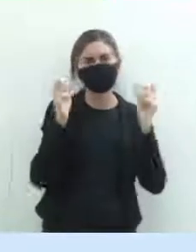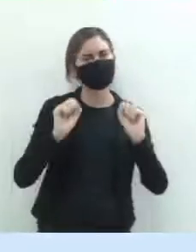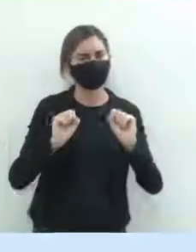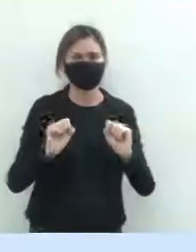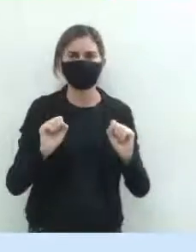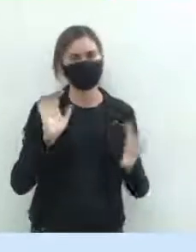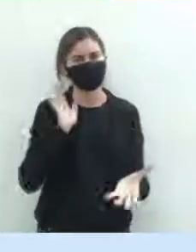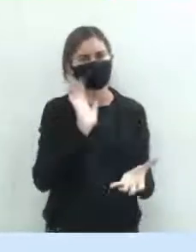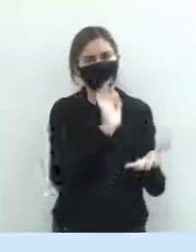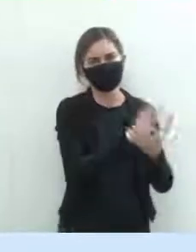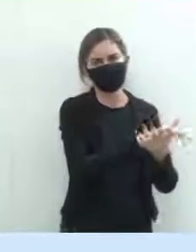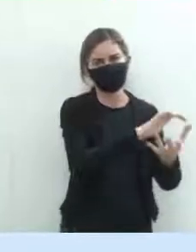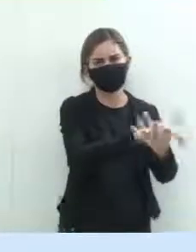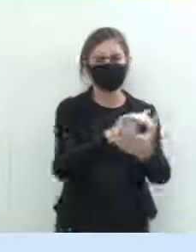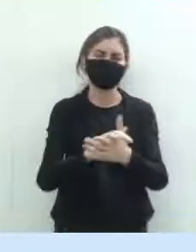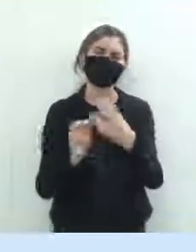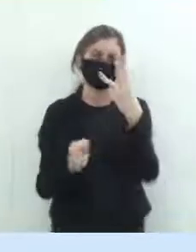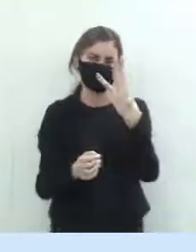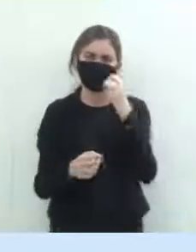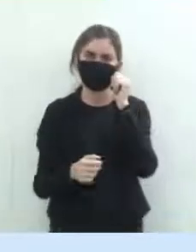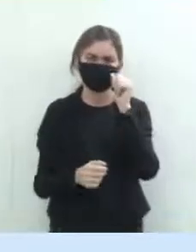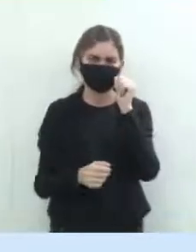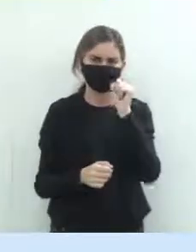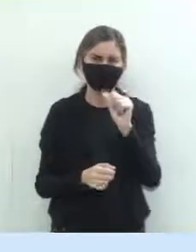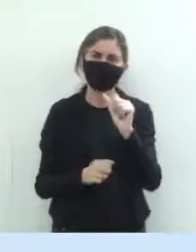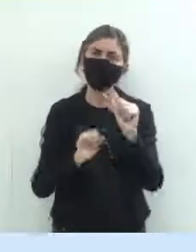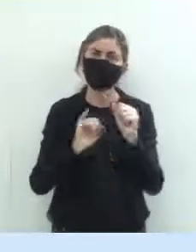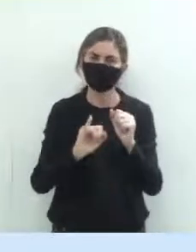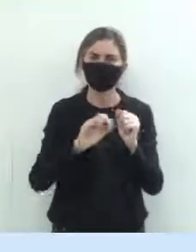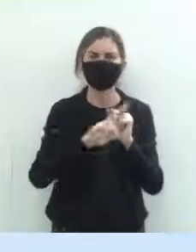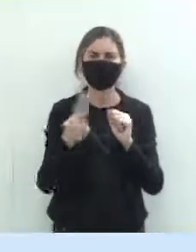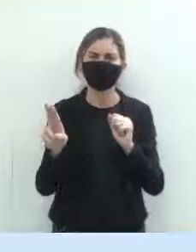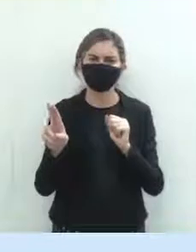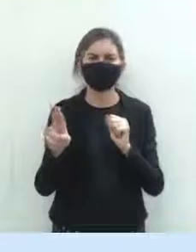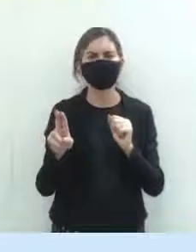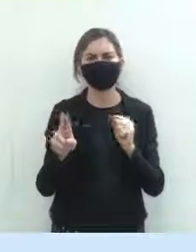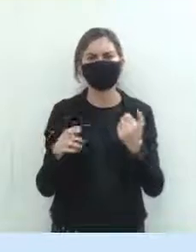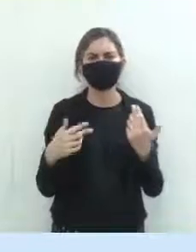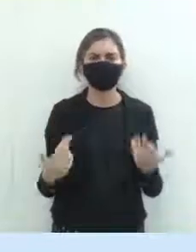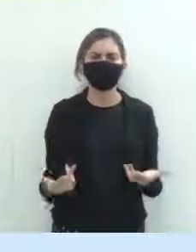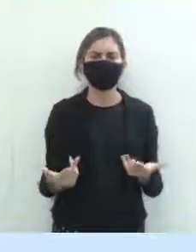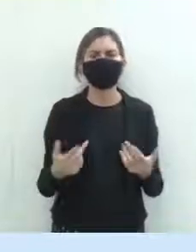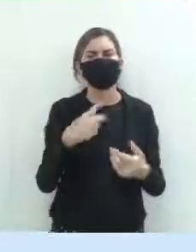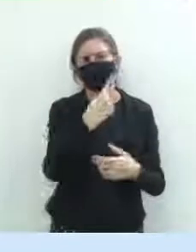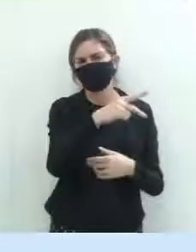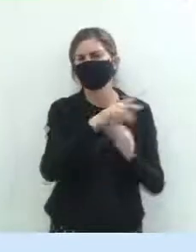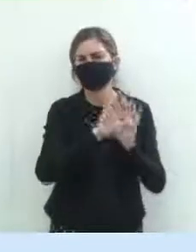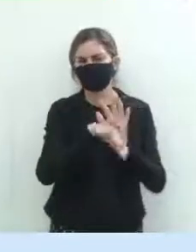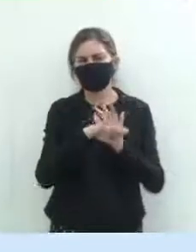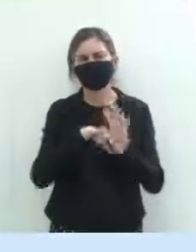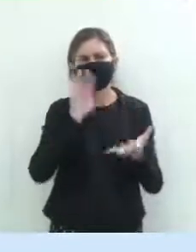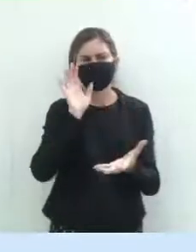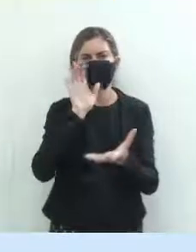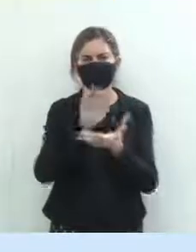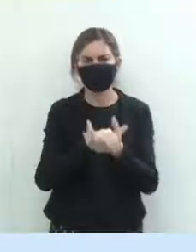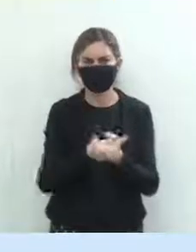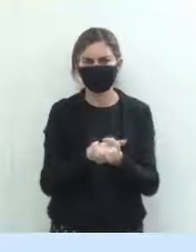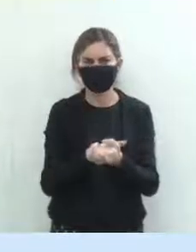se casar com 3 mulheres. Isso se chama o quê? Nesse conceito de